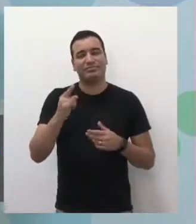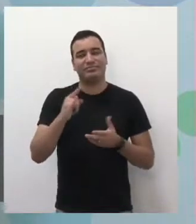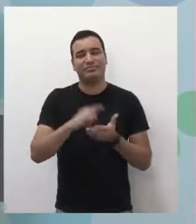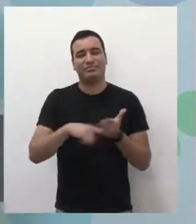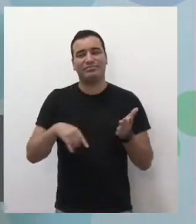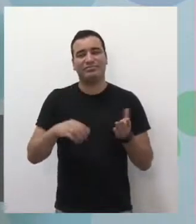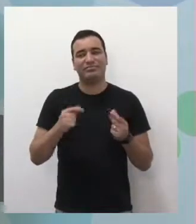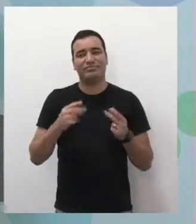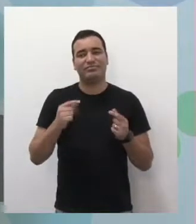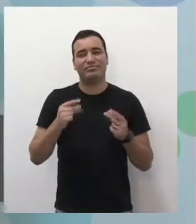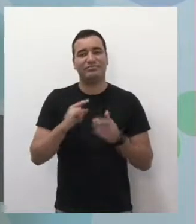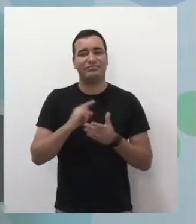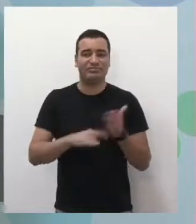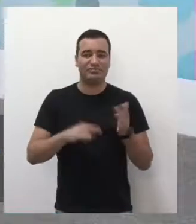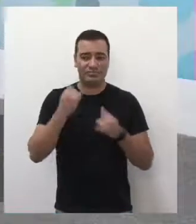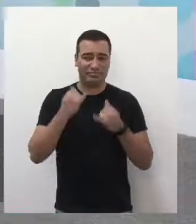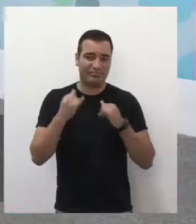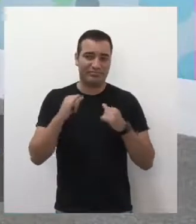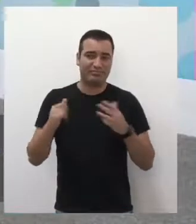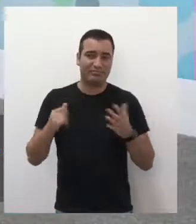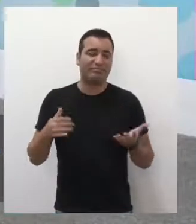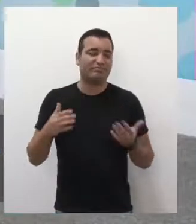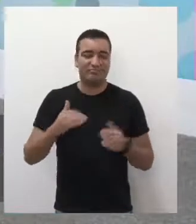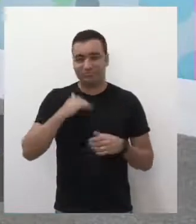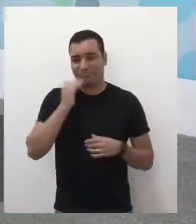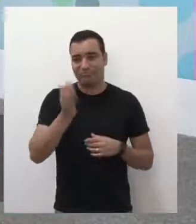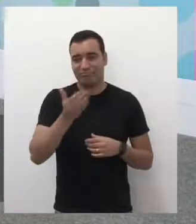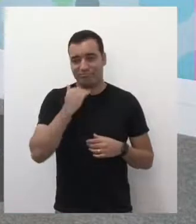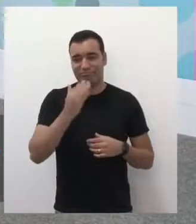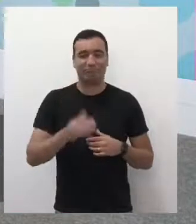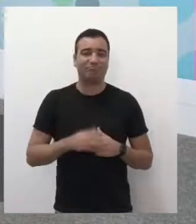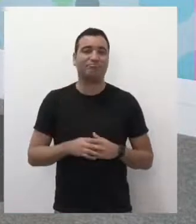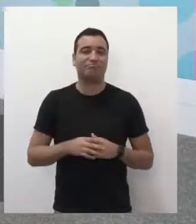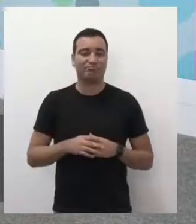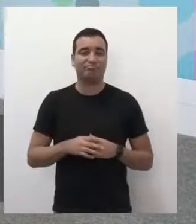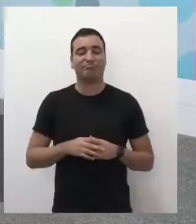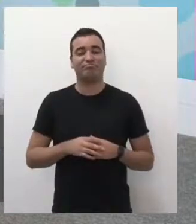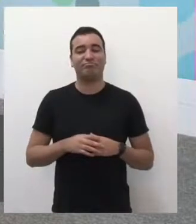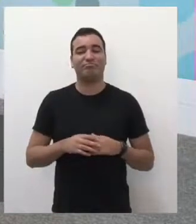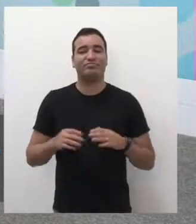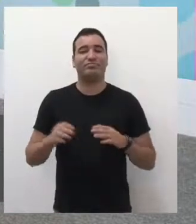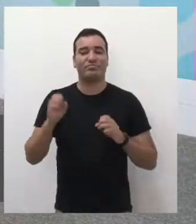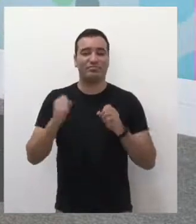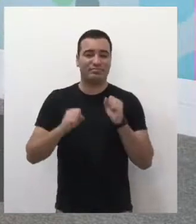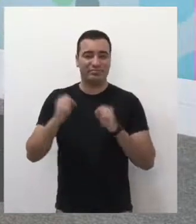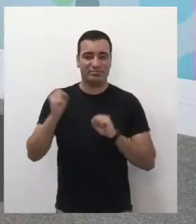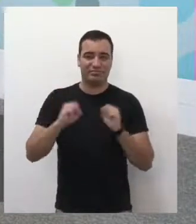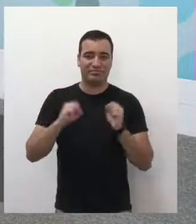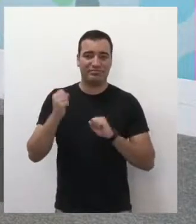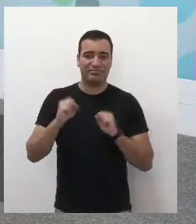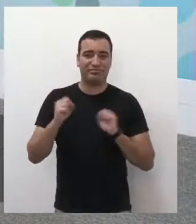de energia, compra, né? Enfim. Não adianta isso daí. As empresas, o Ed Joel já colocou aqui muito